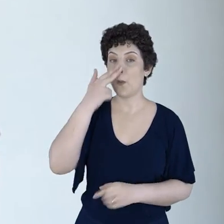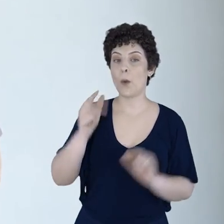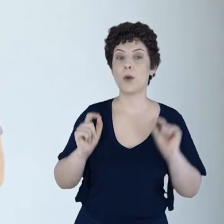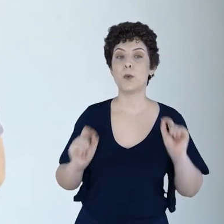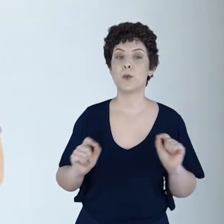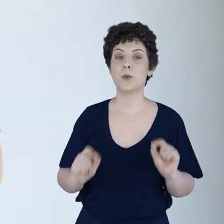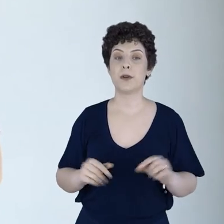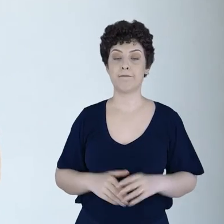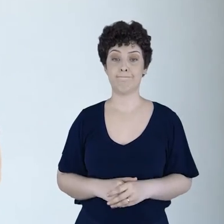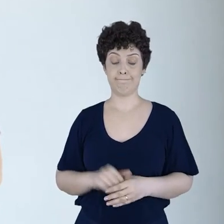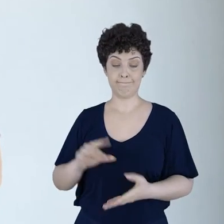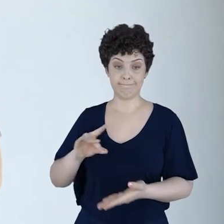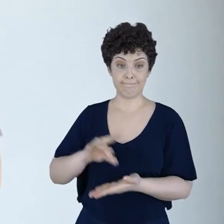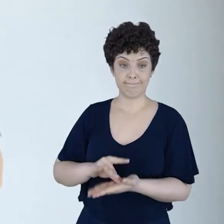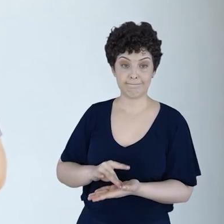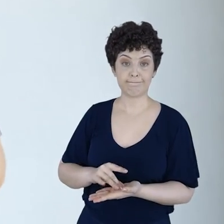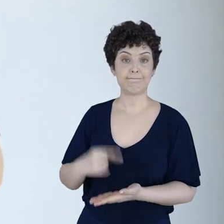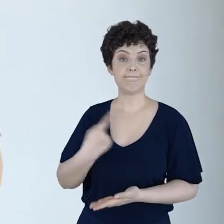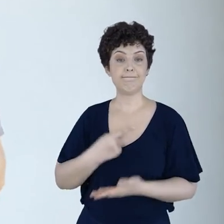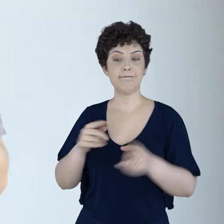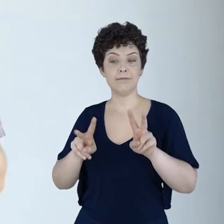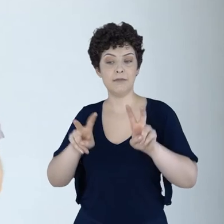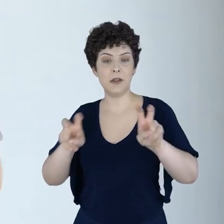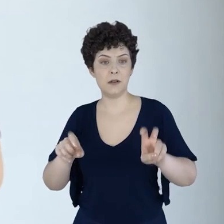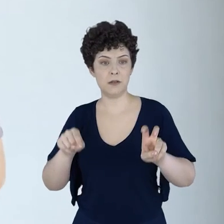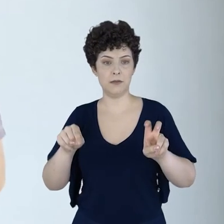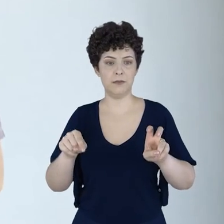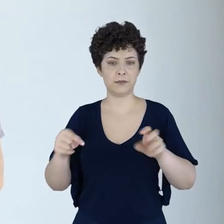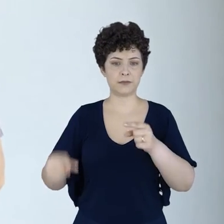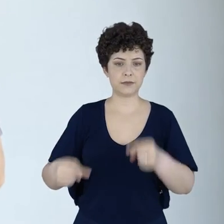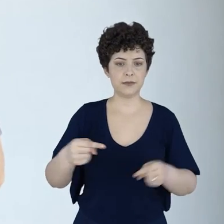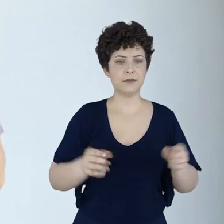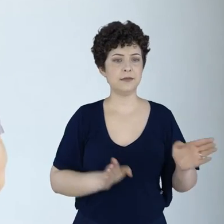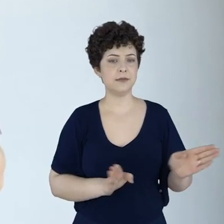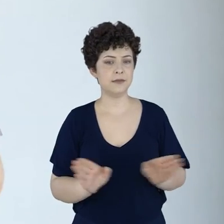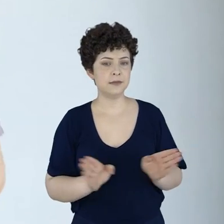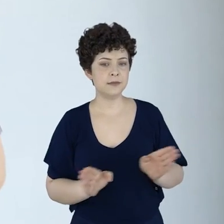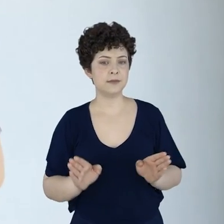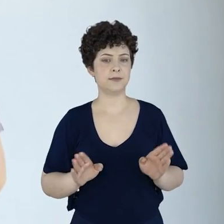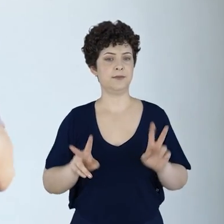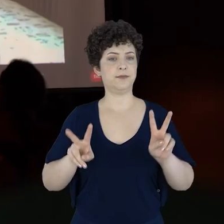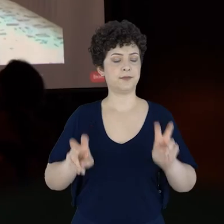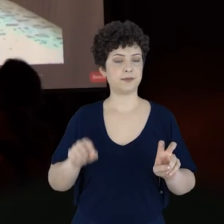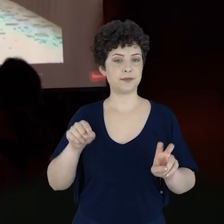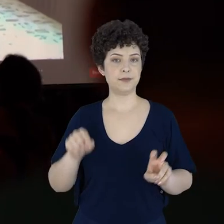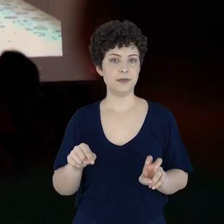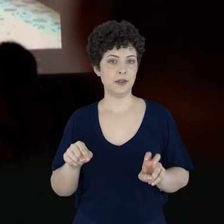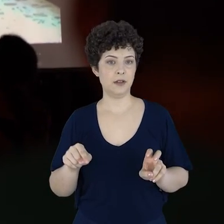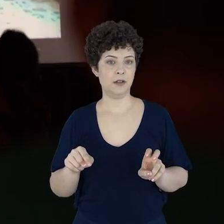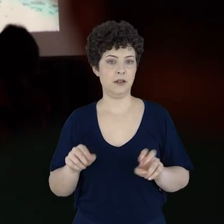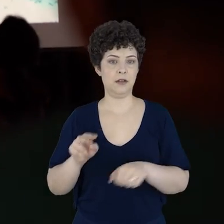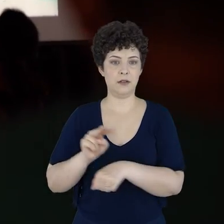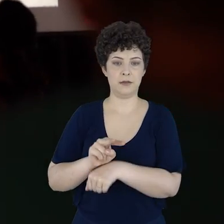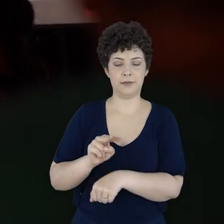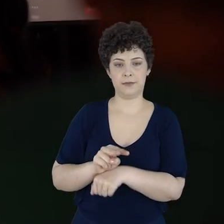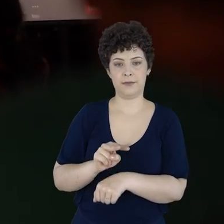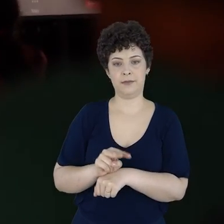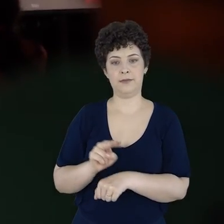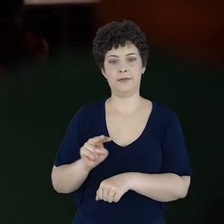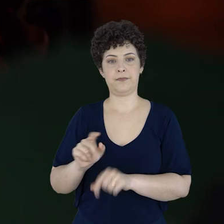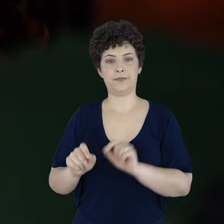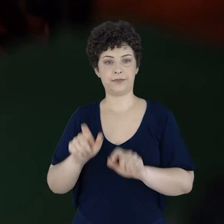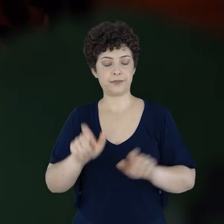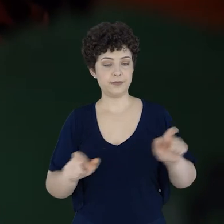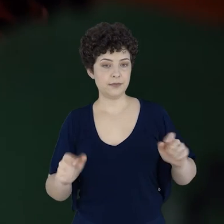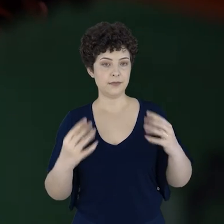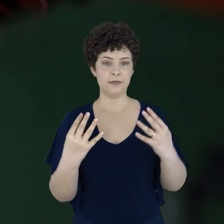E acho que o fato de a gente tratar desse tema de acessibilidade, tratar desse cuidado para